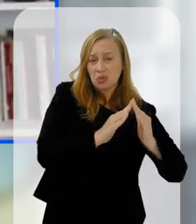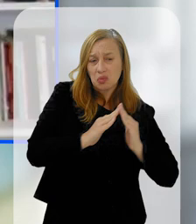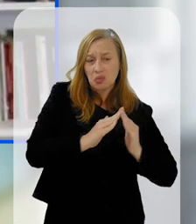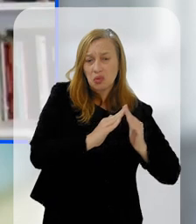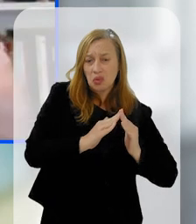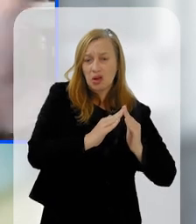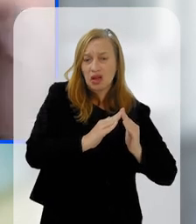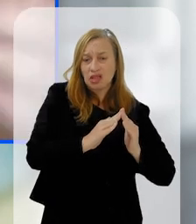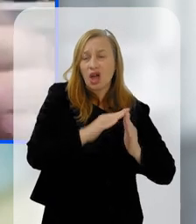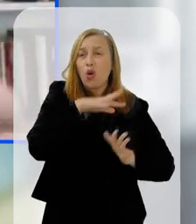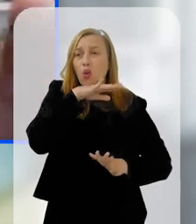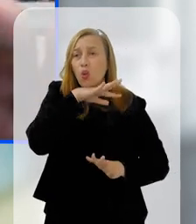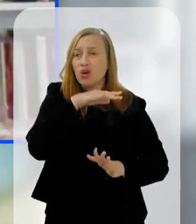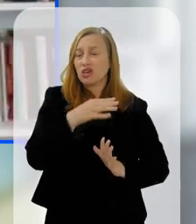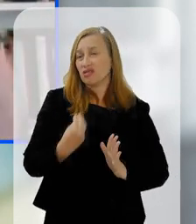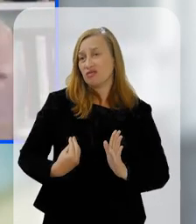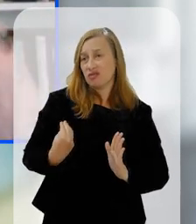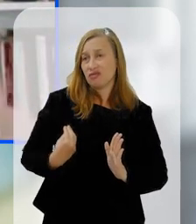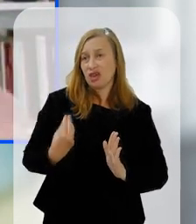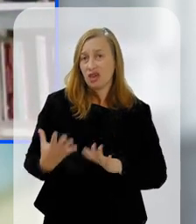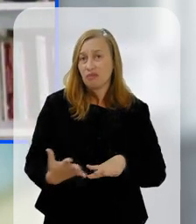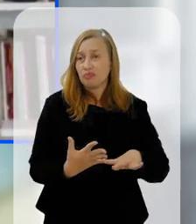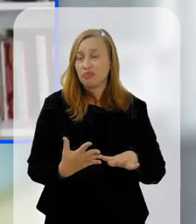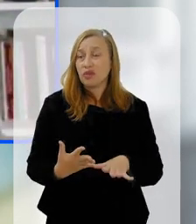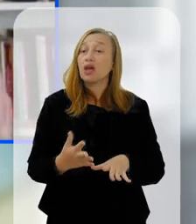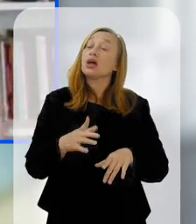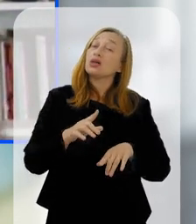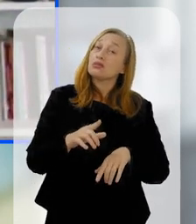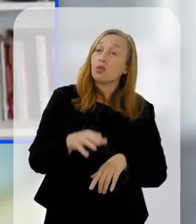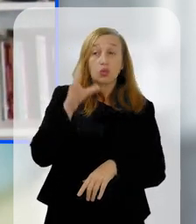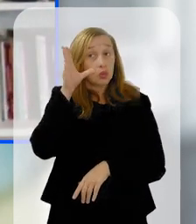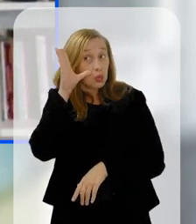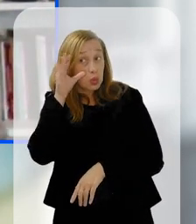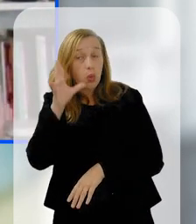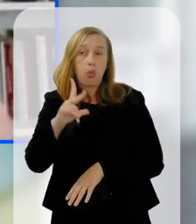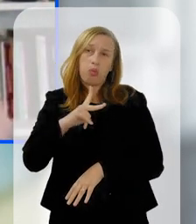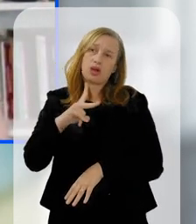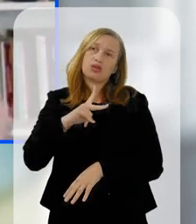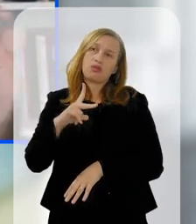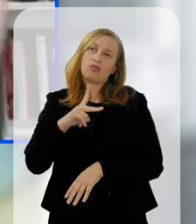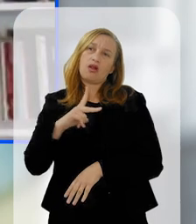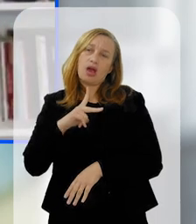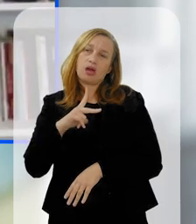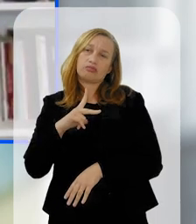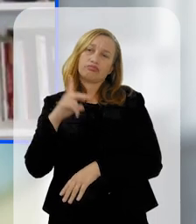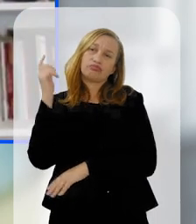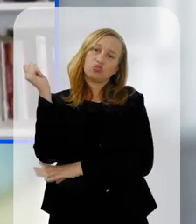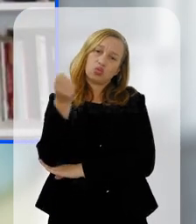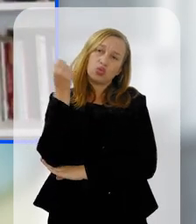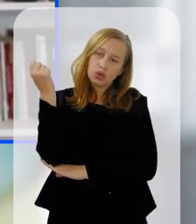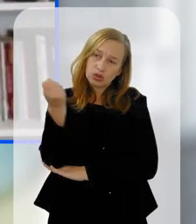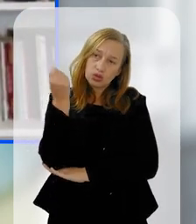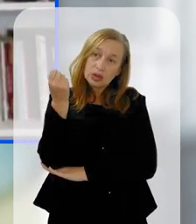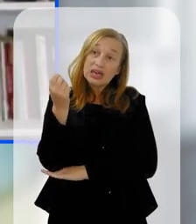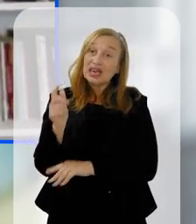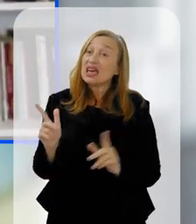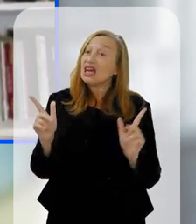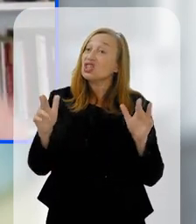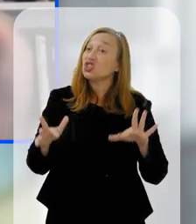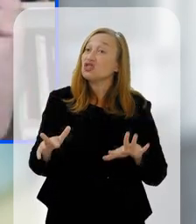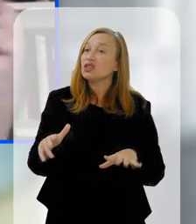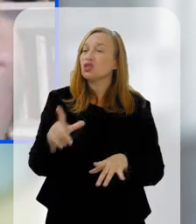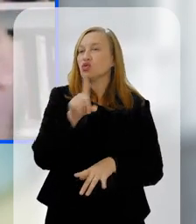justamente alojados em zonas que são mais vulneráveis. Agora, tem uma coisa muito interessante e particular deste evento do Rio Grande do Sul,